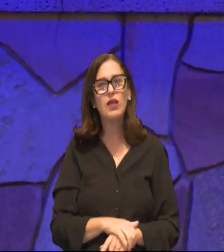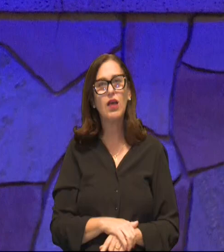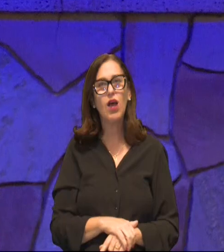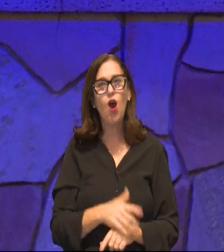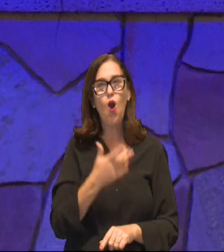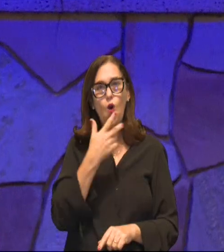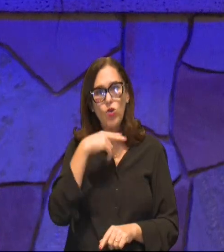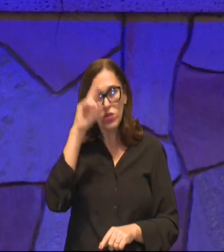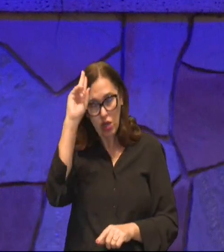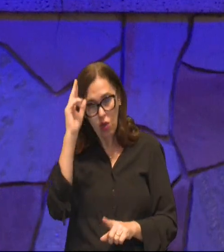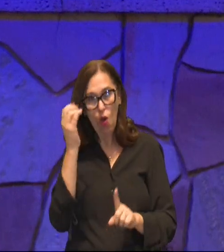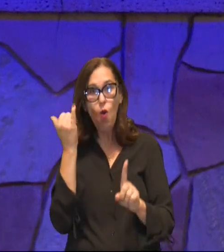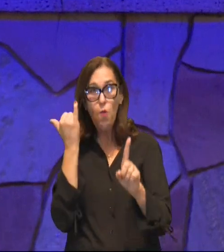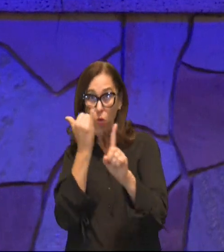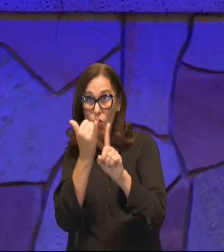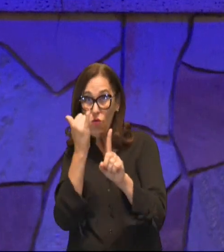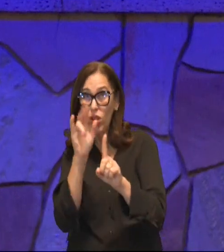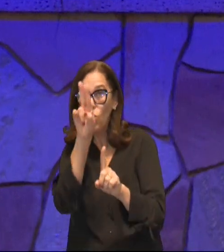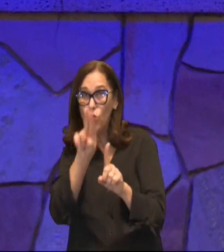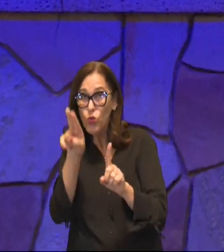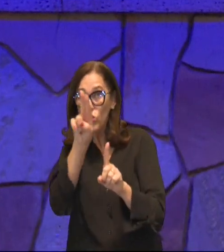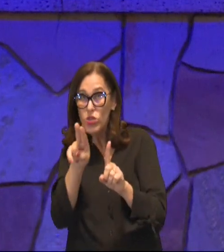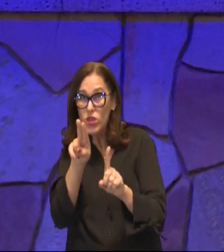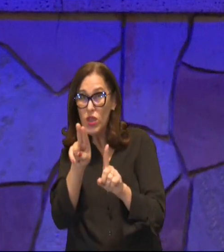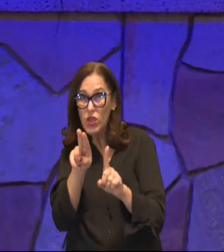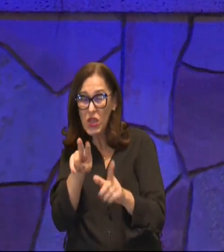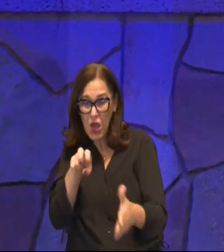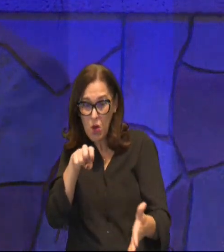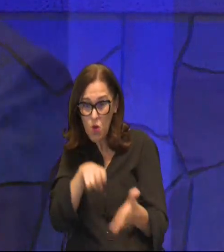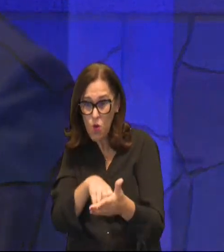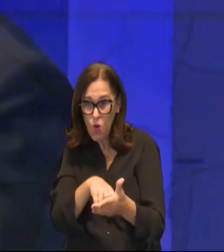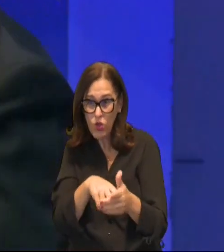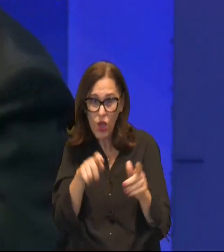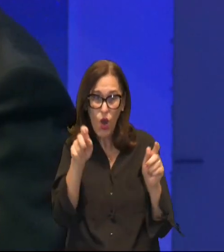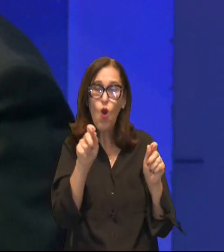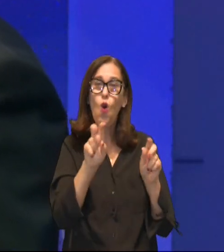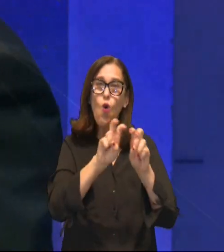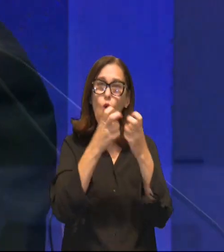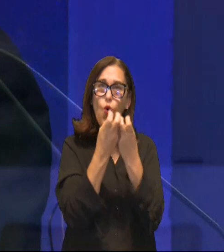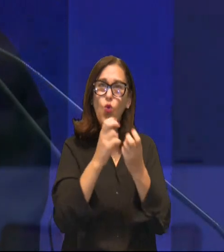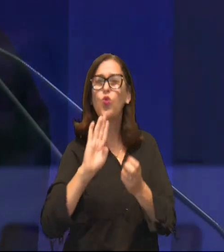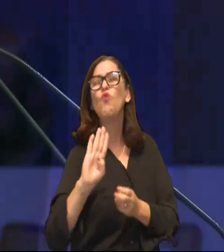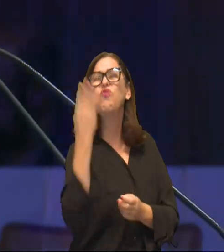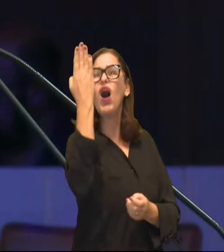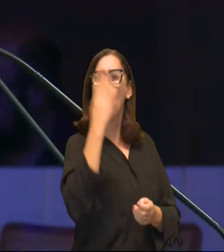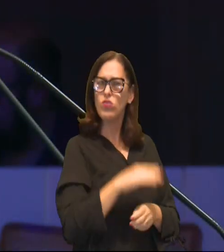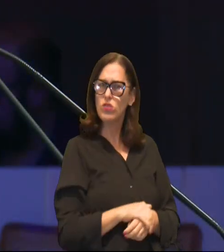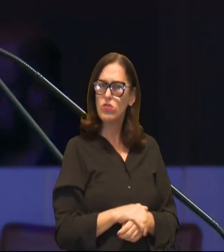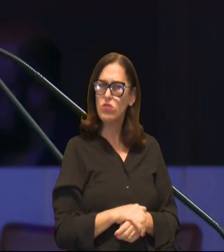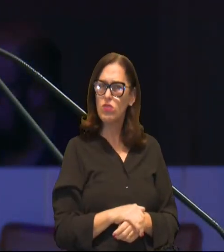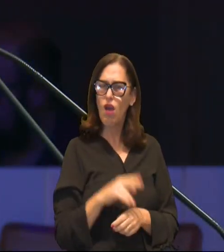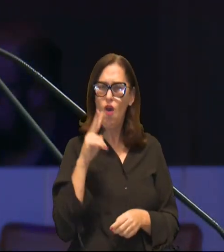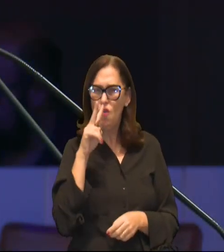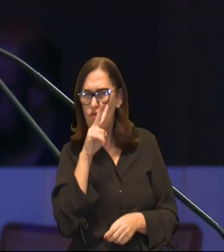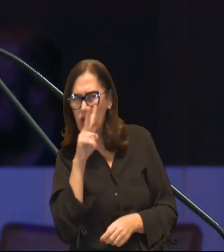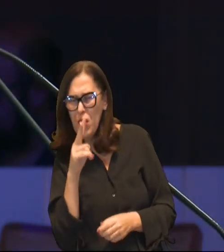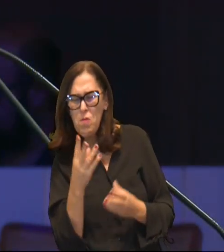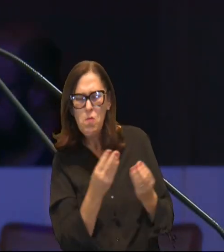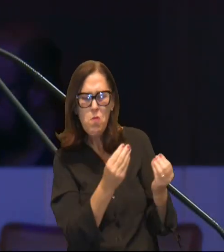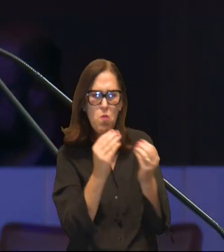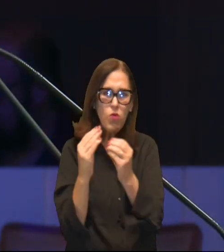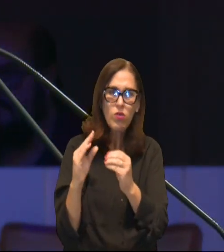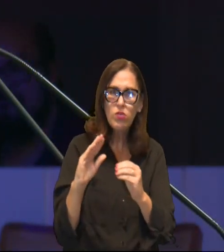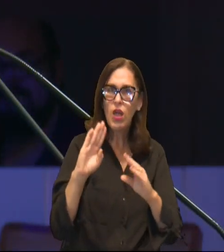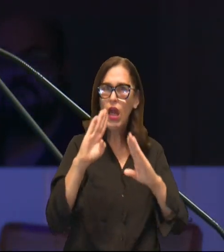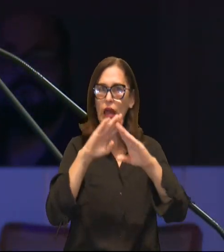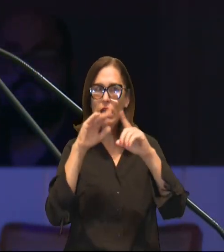através do seu profeta, estava condenando o culto hipócrita, Nós observamos muitas igrejas